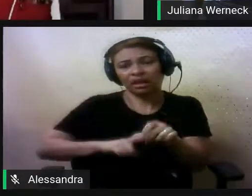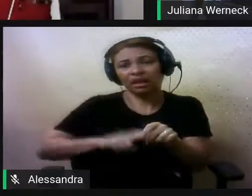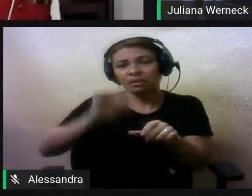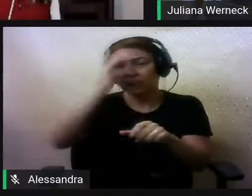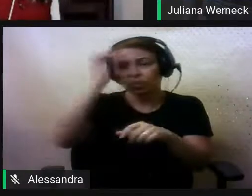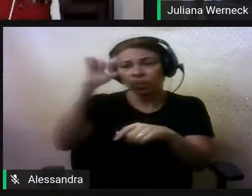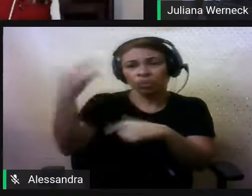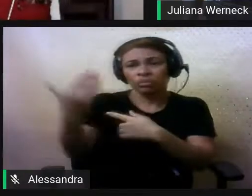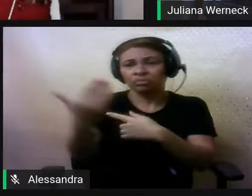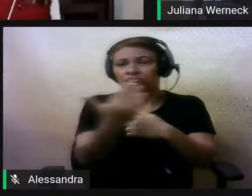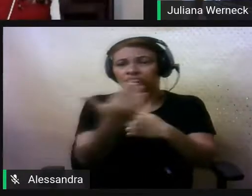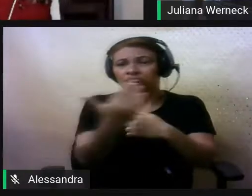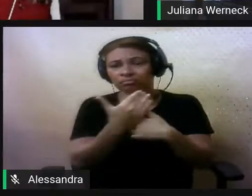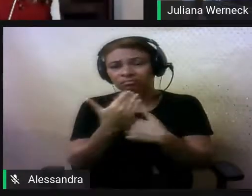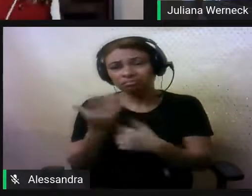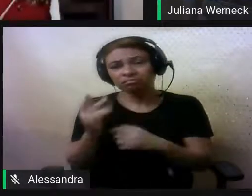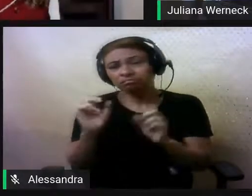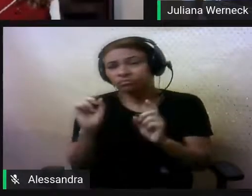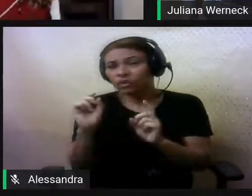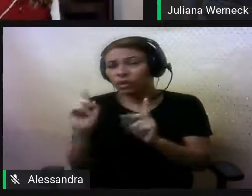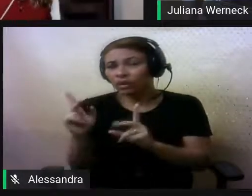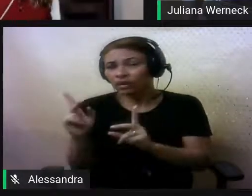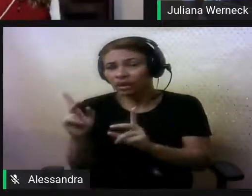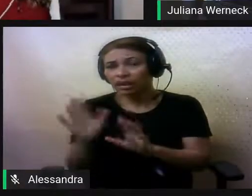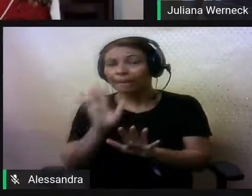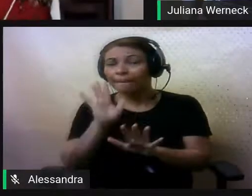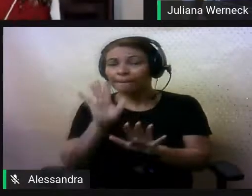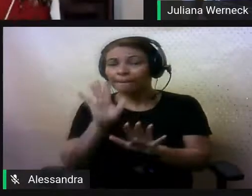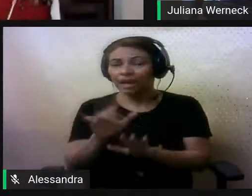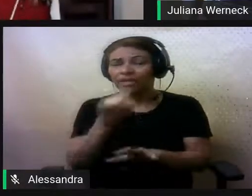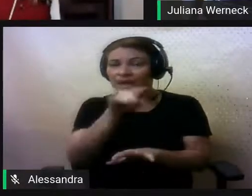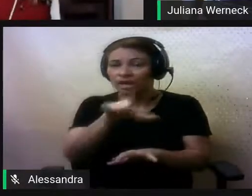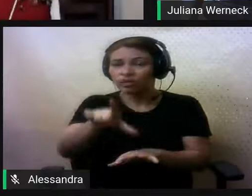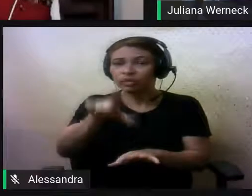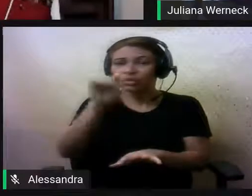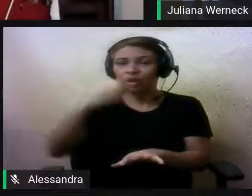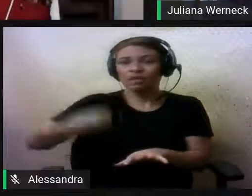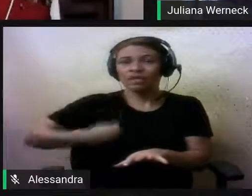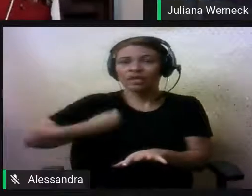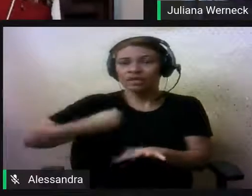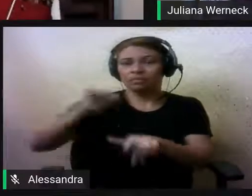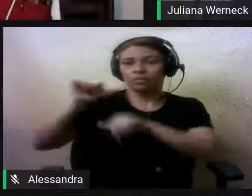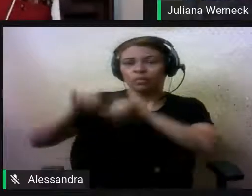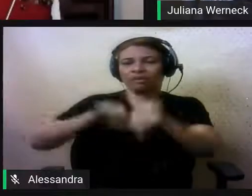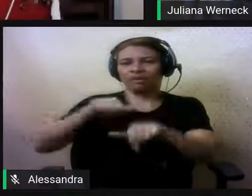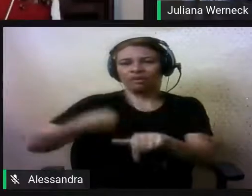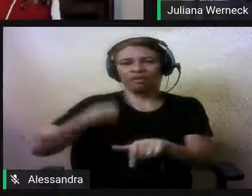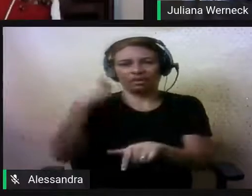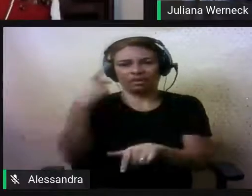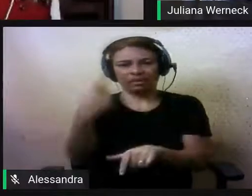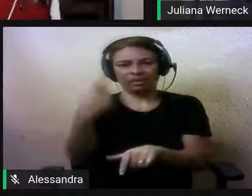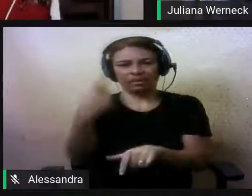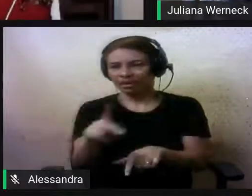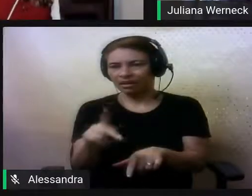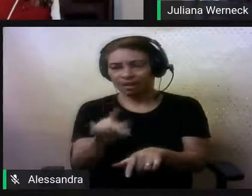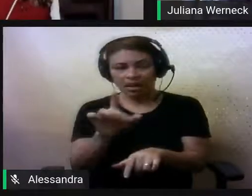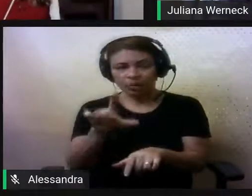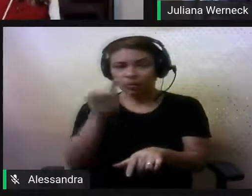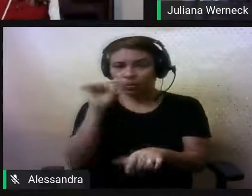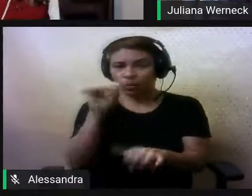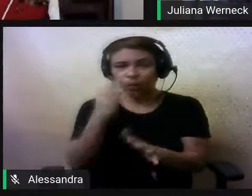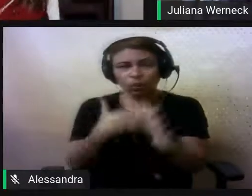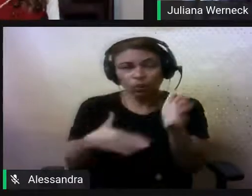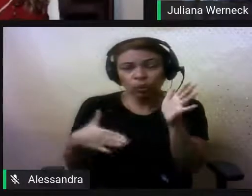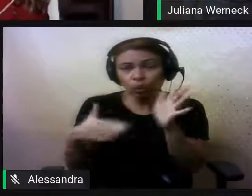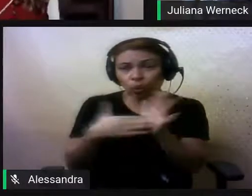outras pessoas, e ok. Só que eu escolhi fazer da minha vida o que ela é hoje, entendeu? Eu escolhi, tudo que eu